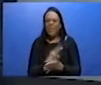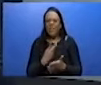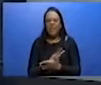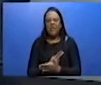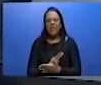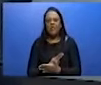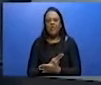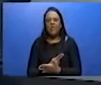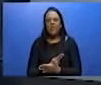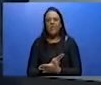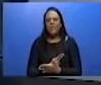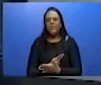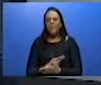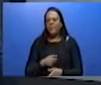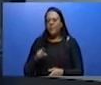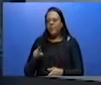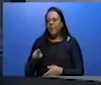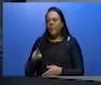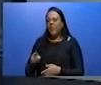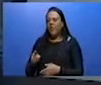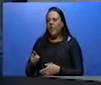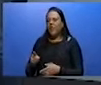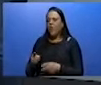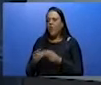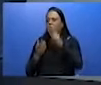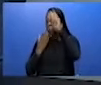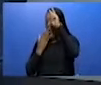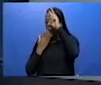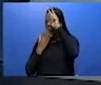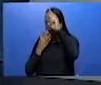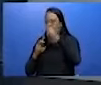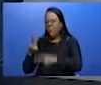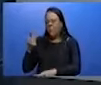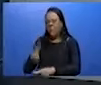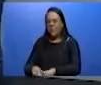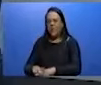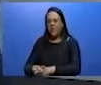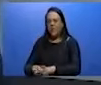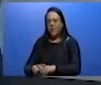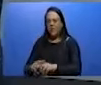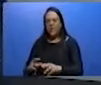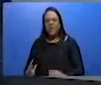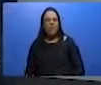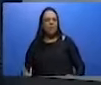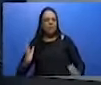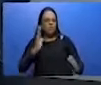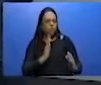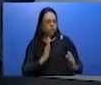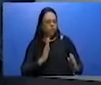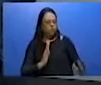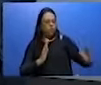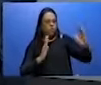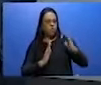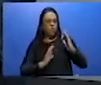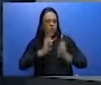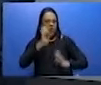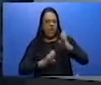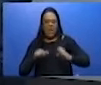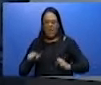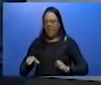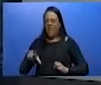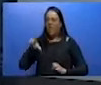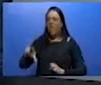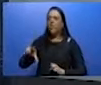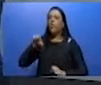seus prisioneiros, ou porque os indígenas prisioneiros de guerra encaravam a morte como um verdadeiro ato de honra, pois